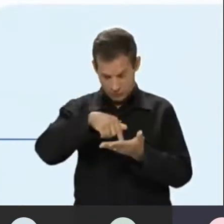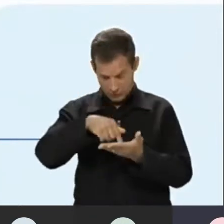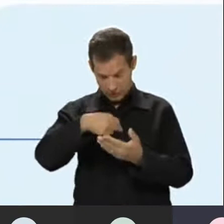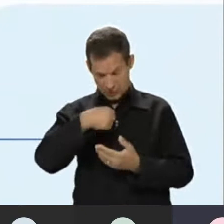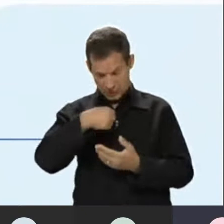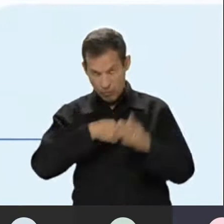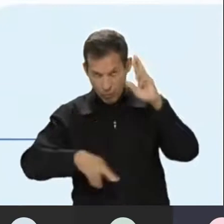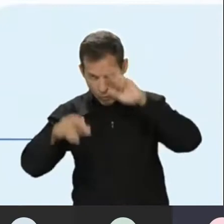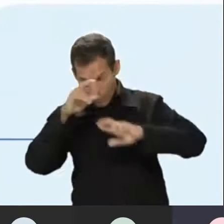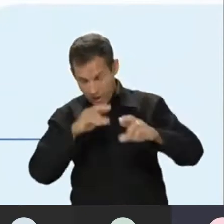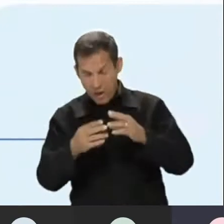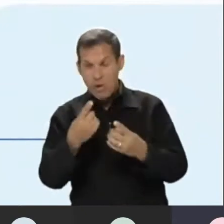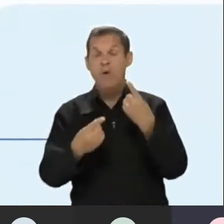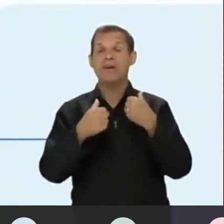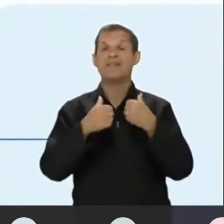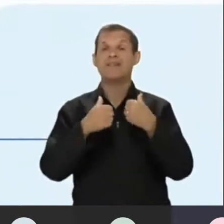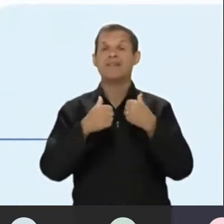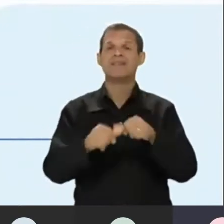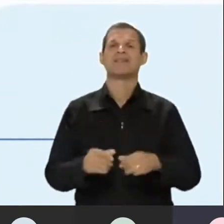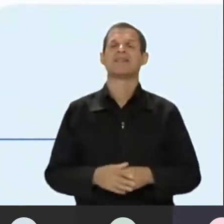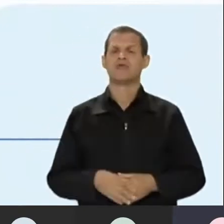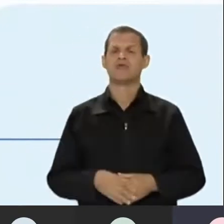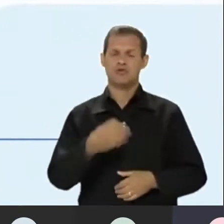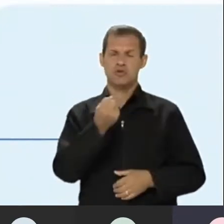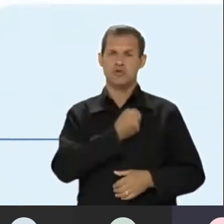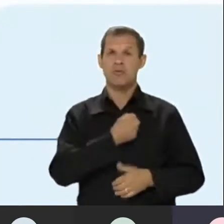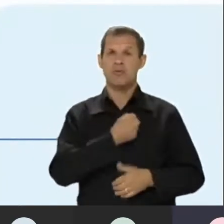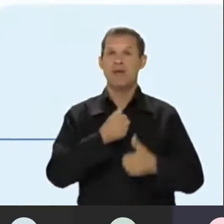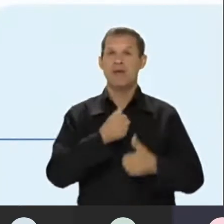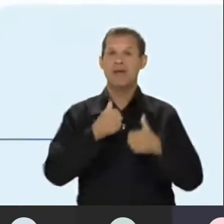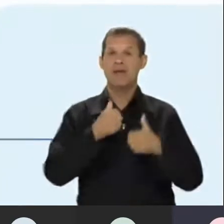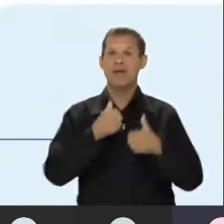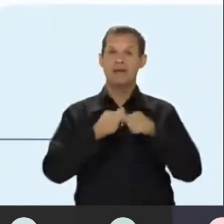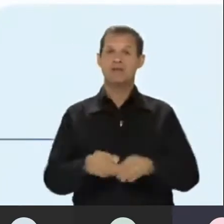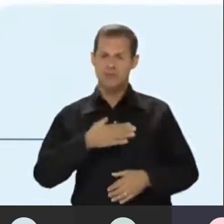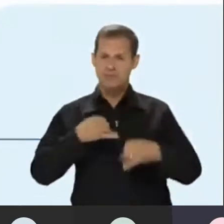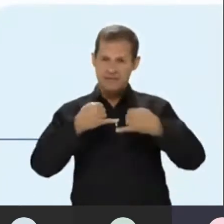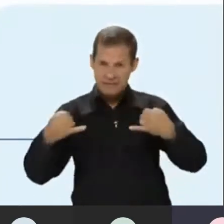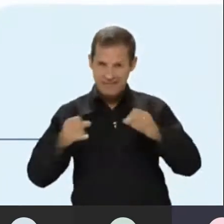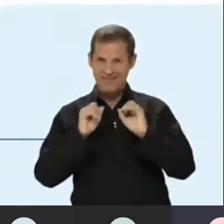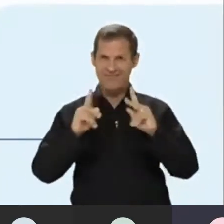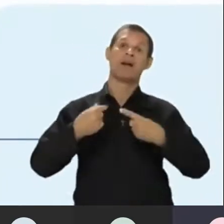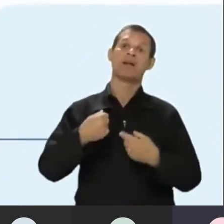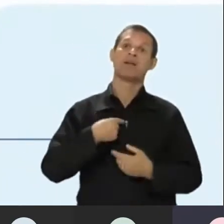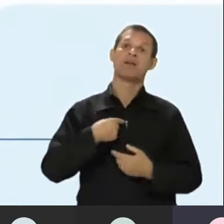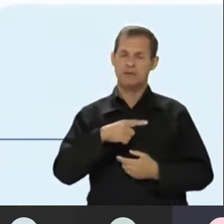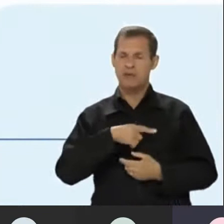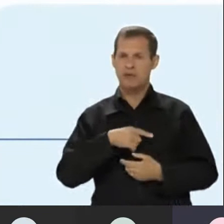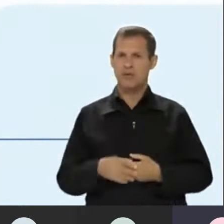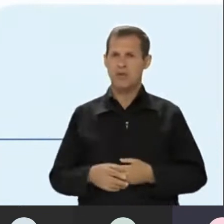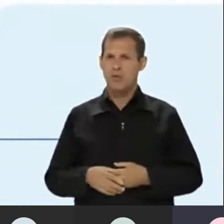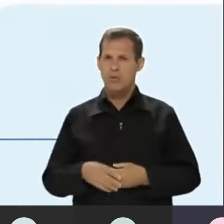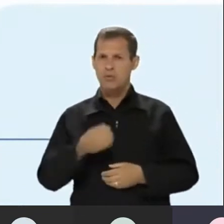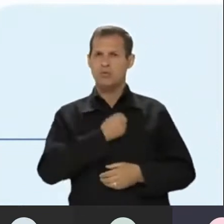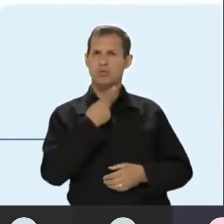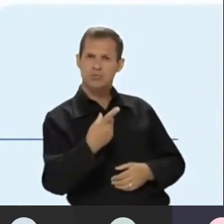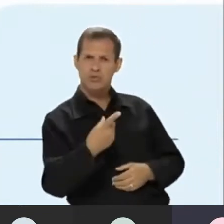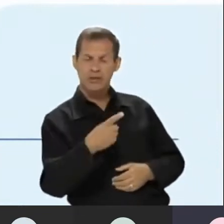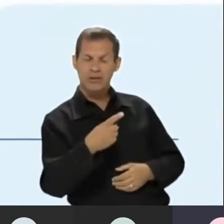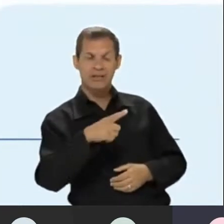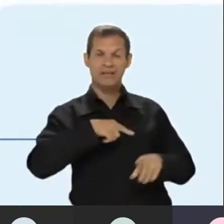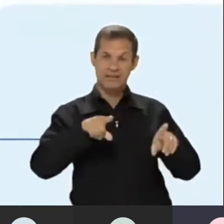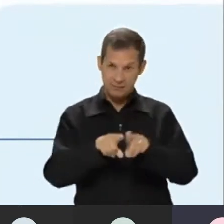pontos, e aí eu vou analisar, então, quais foram os números que estão nessa minha linha, ok? Então, eu vi que está passando pelo número